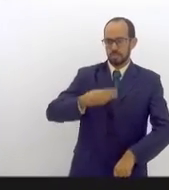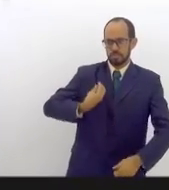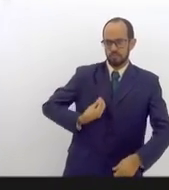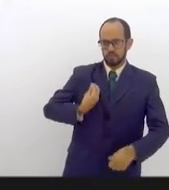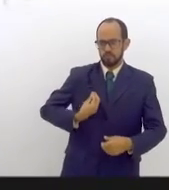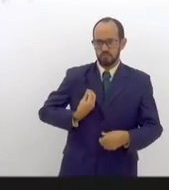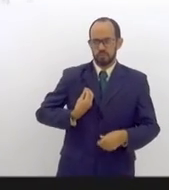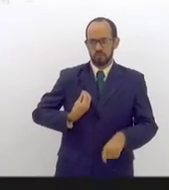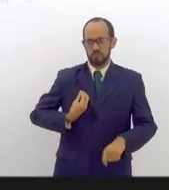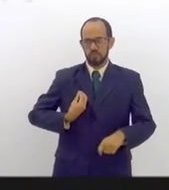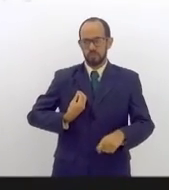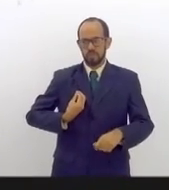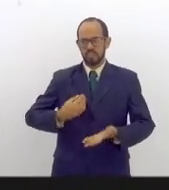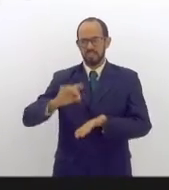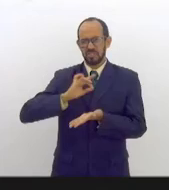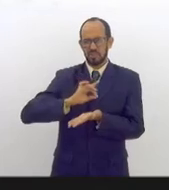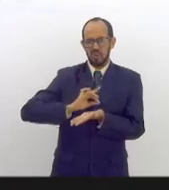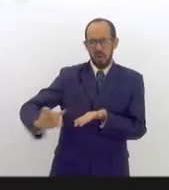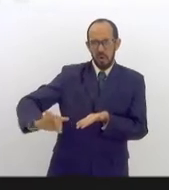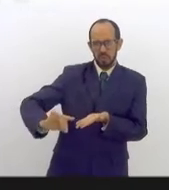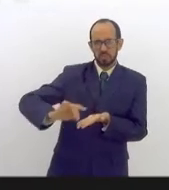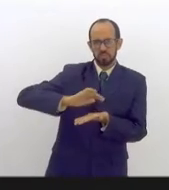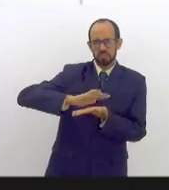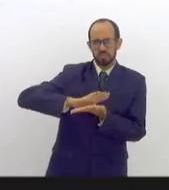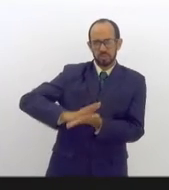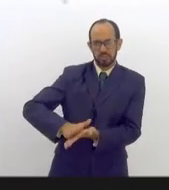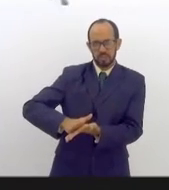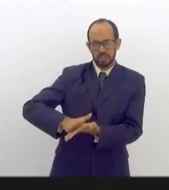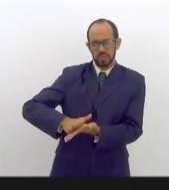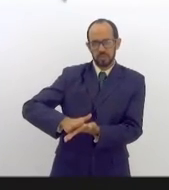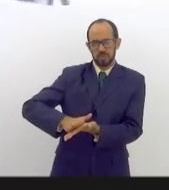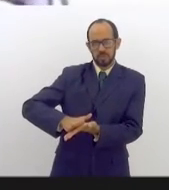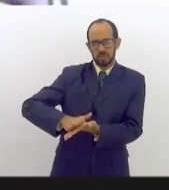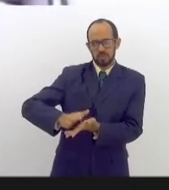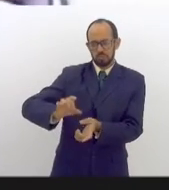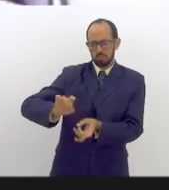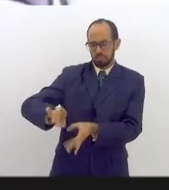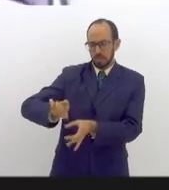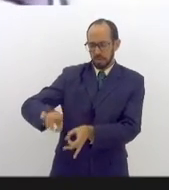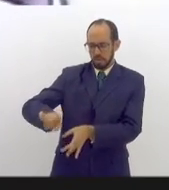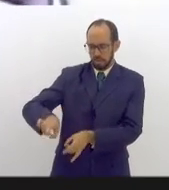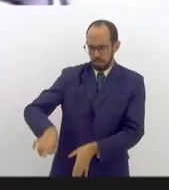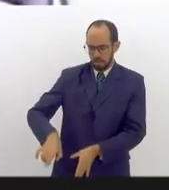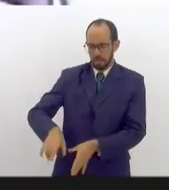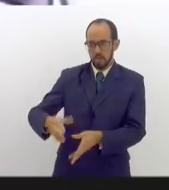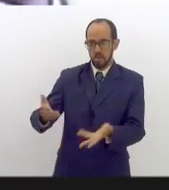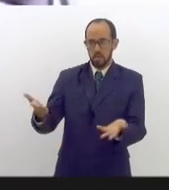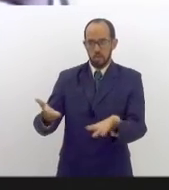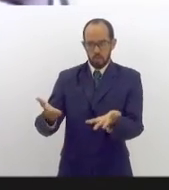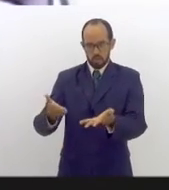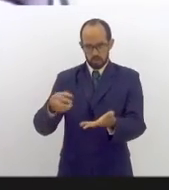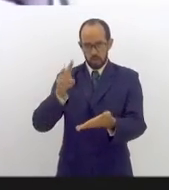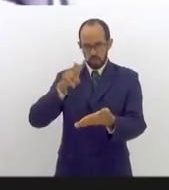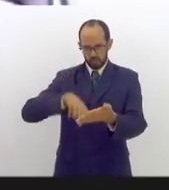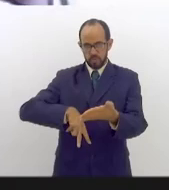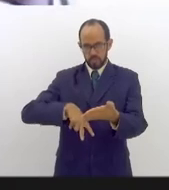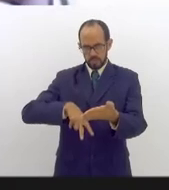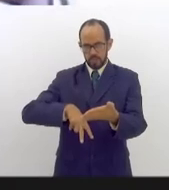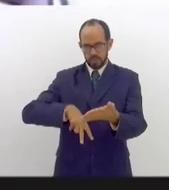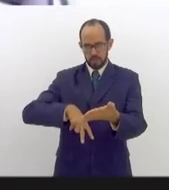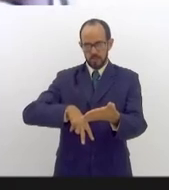um clima de ódio, preconceito, discriminação. Hoje eu li uma matéria